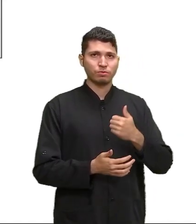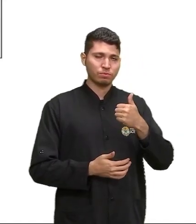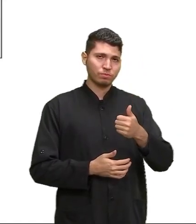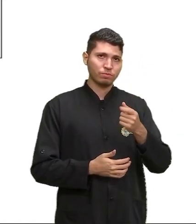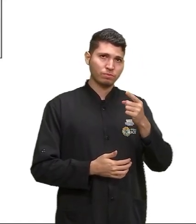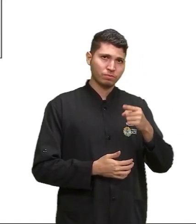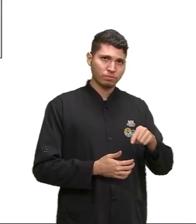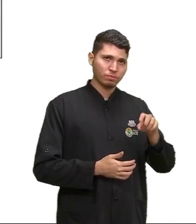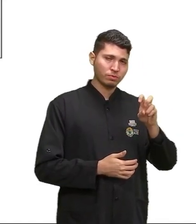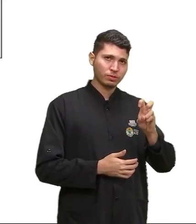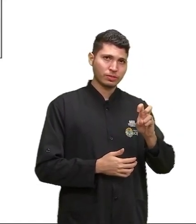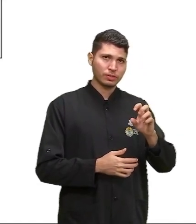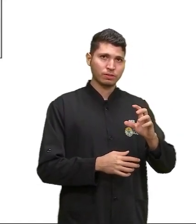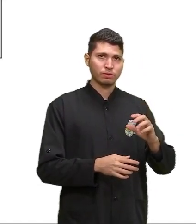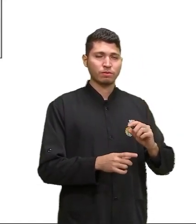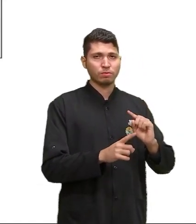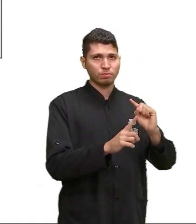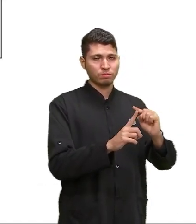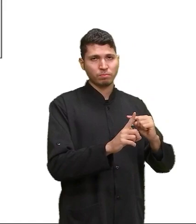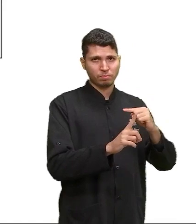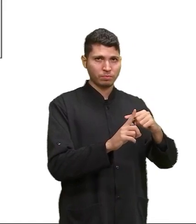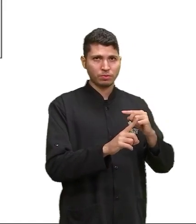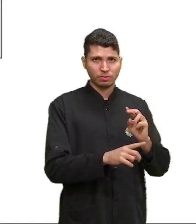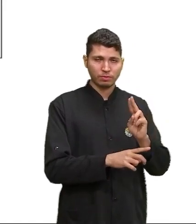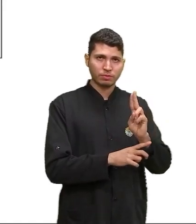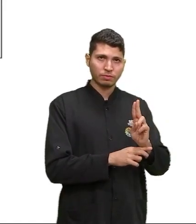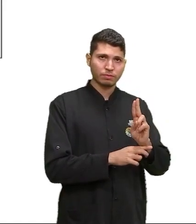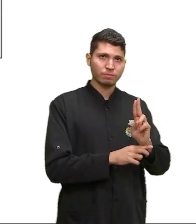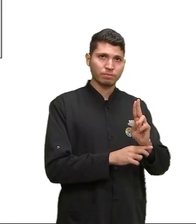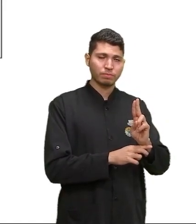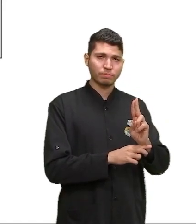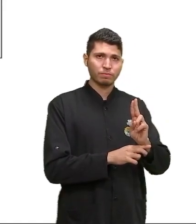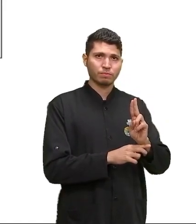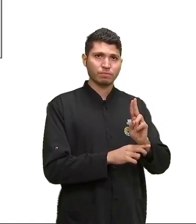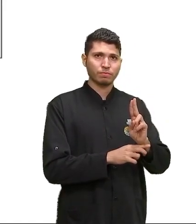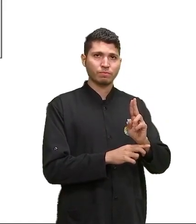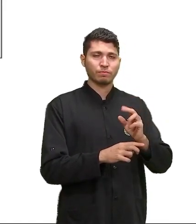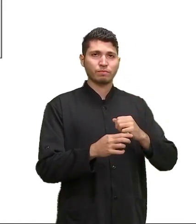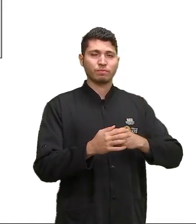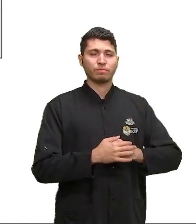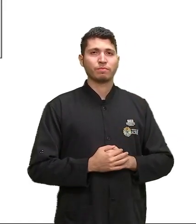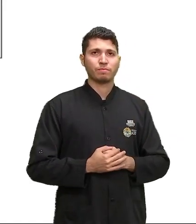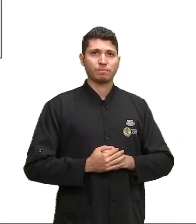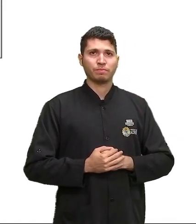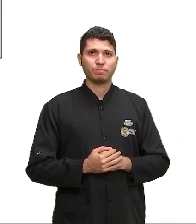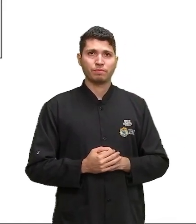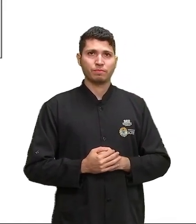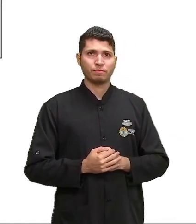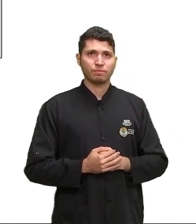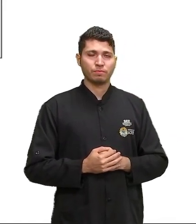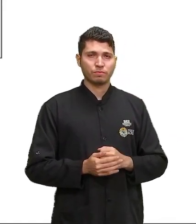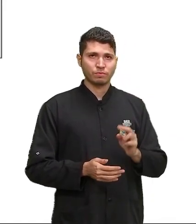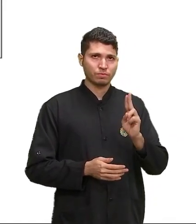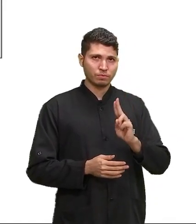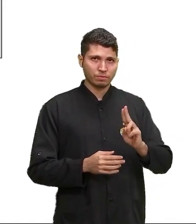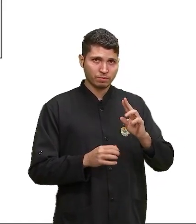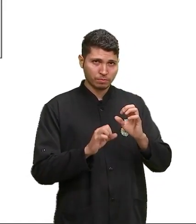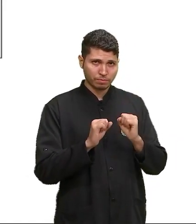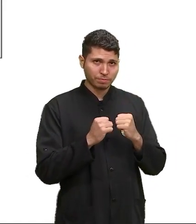1,5, mais a tensão da que está em série, retomando aquele princípio, né, da força